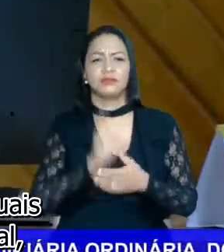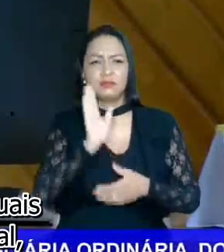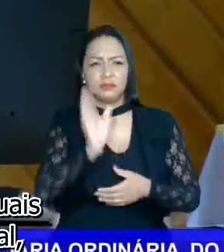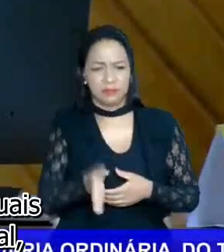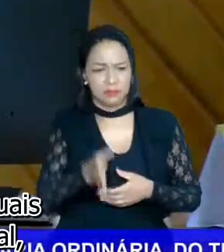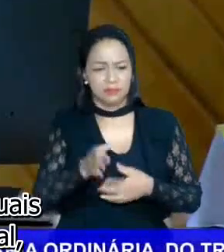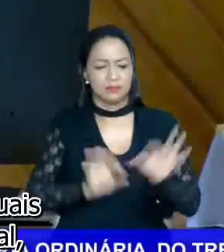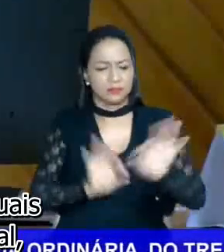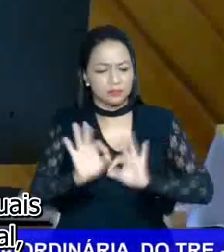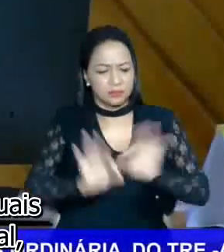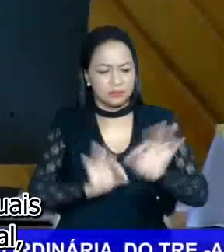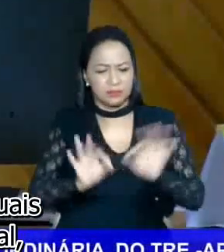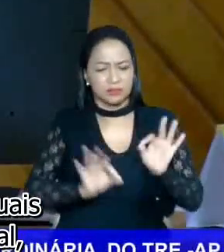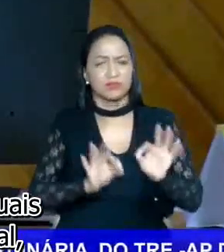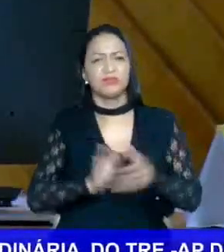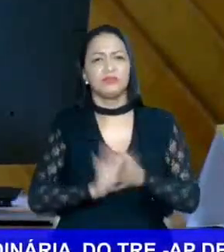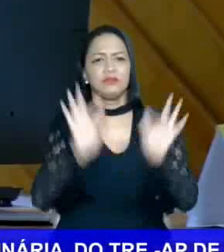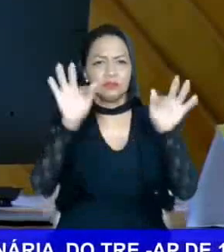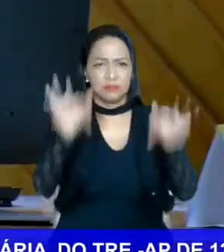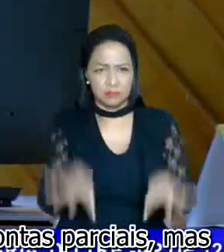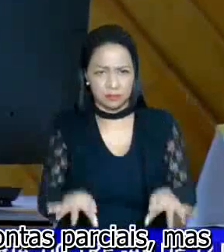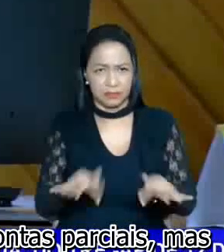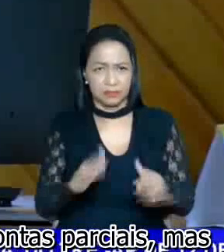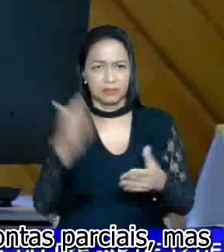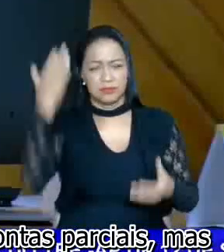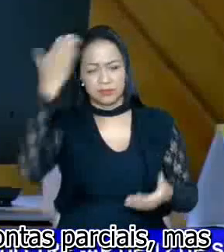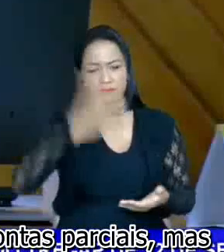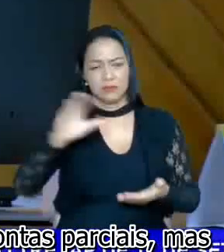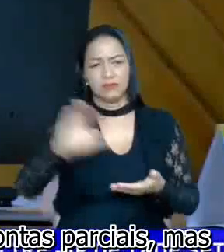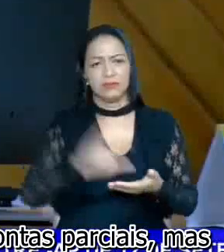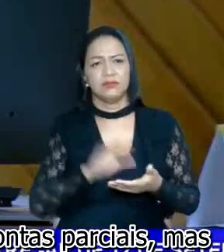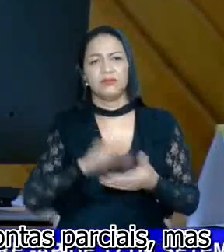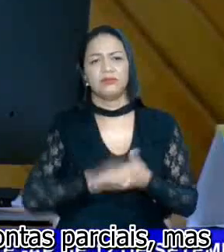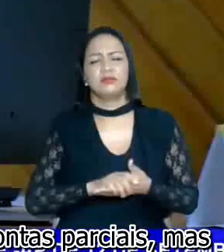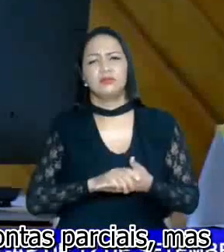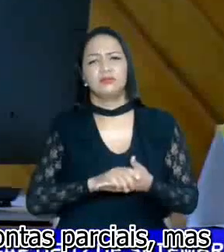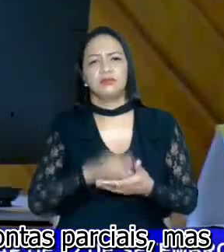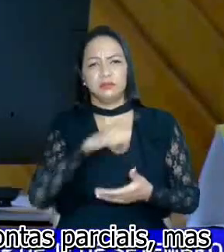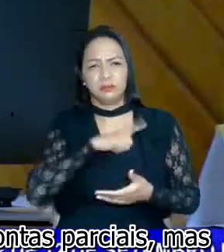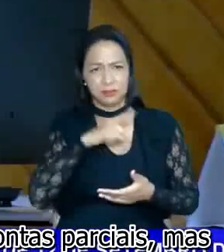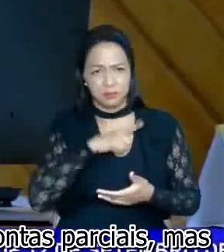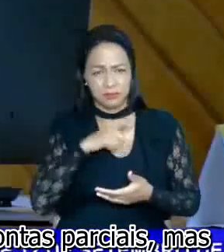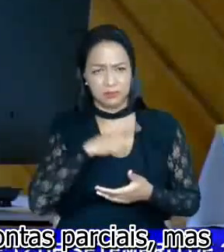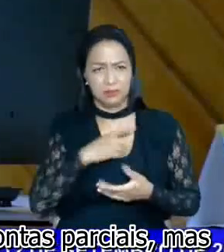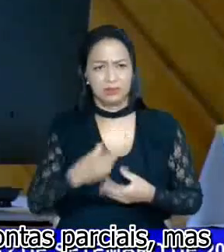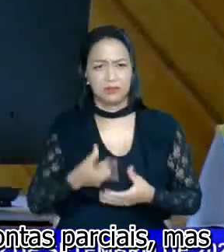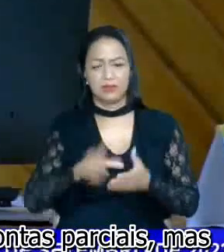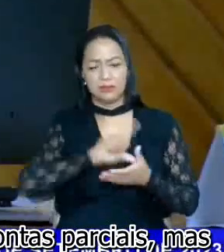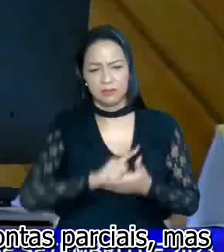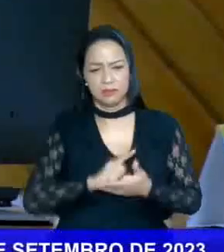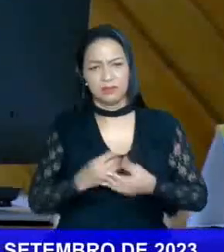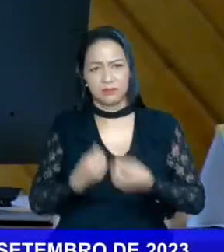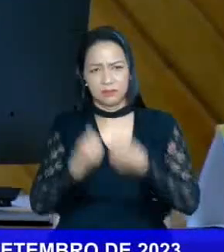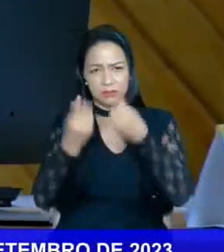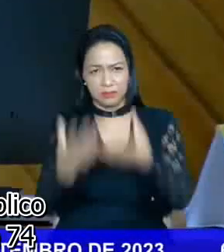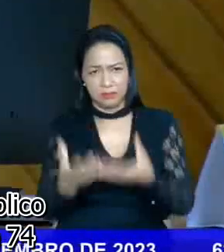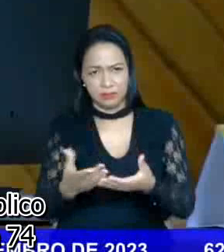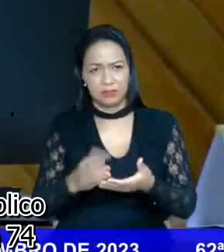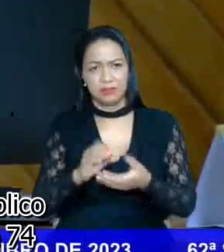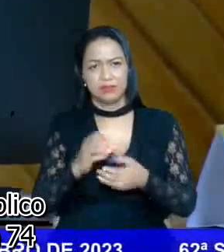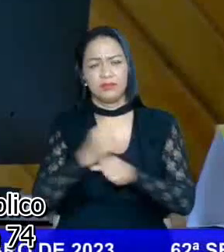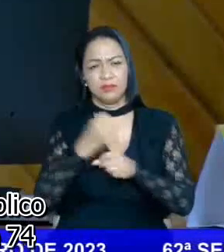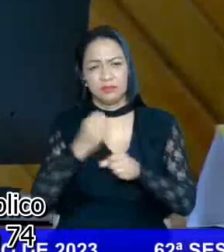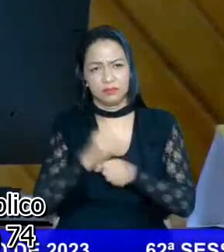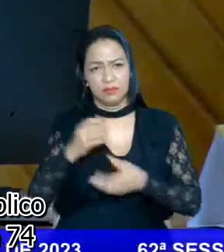foram corrigidos na prestação de contas final, e da existência de gastos realizados antes da entrega das contas parciais,